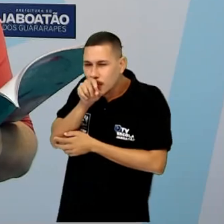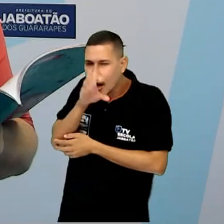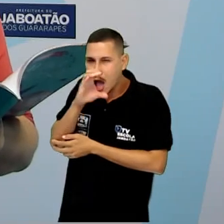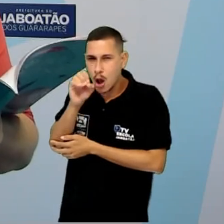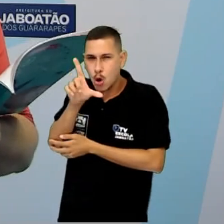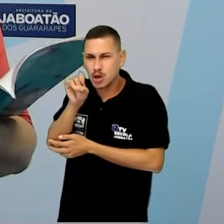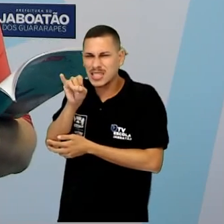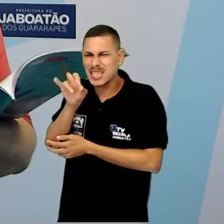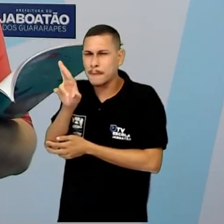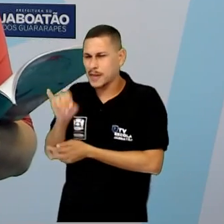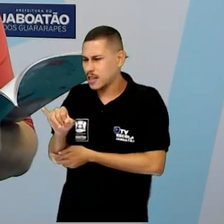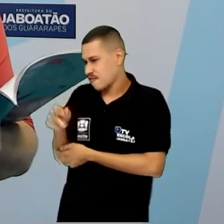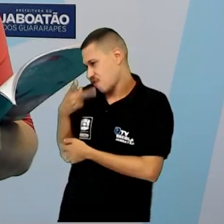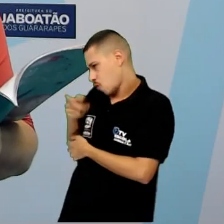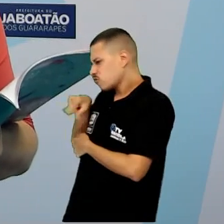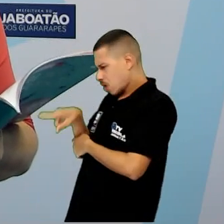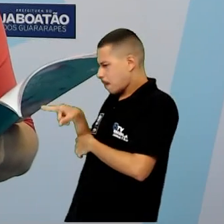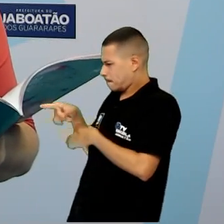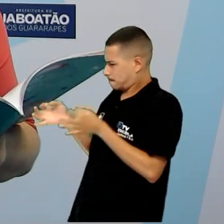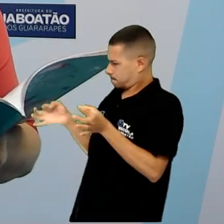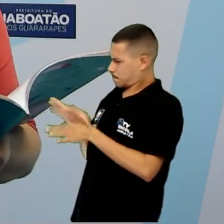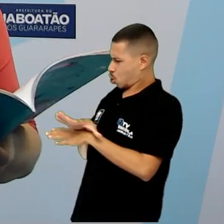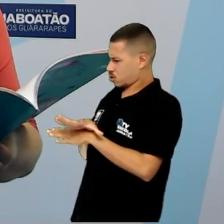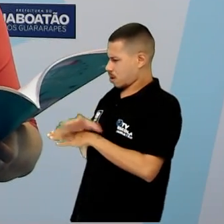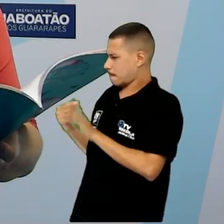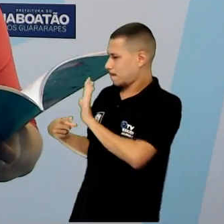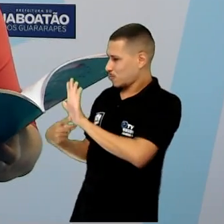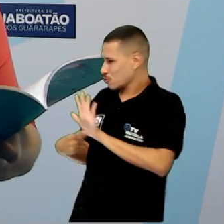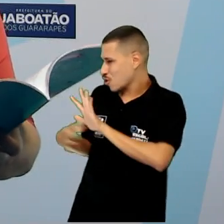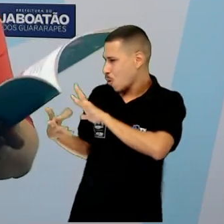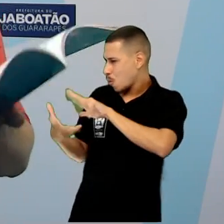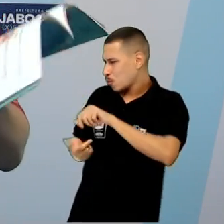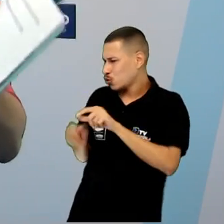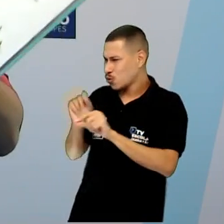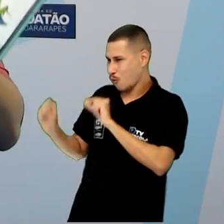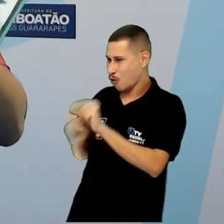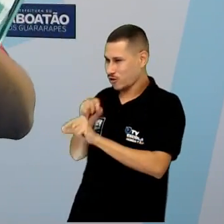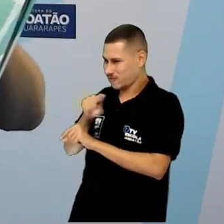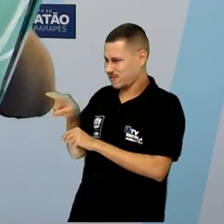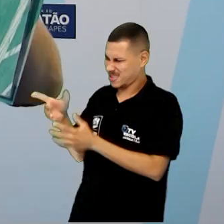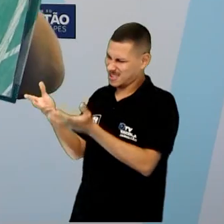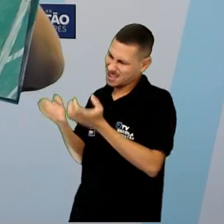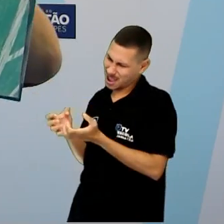pronta, pronta para mostrar ao mundo o seu desejo mais profundo.